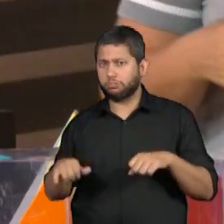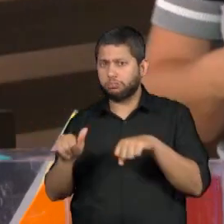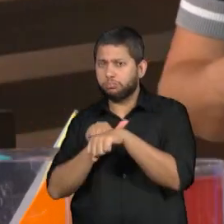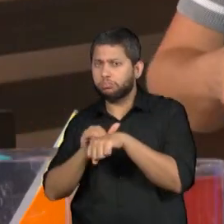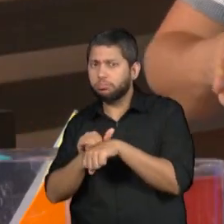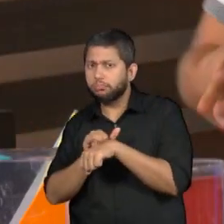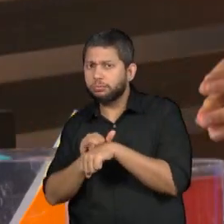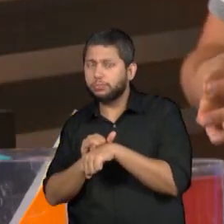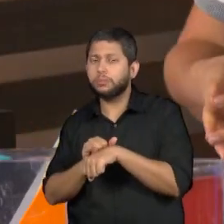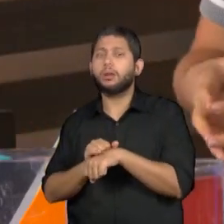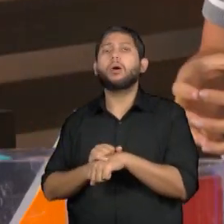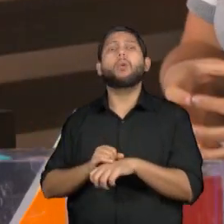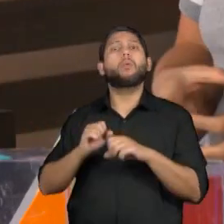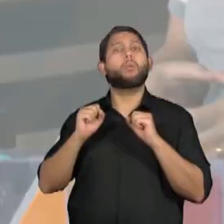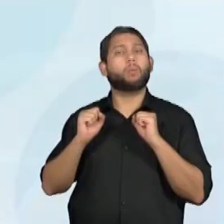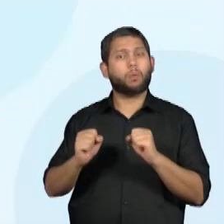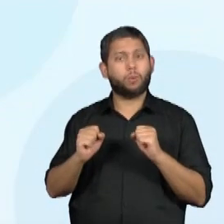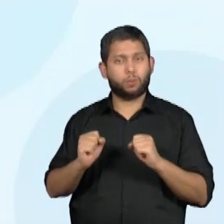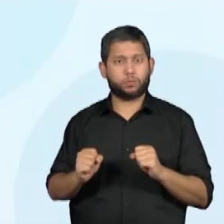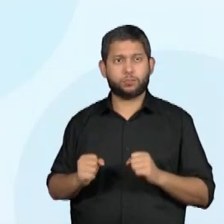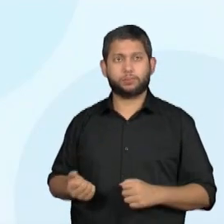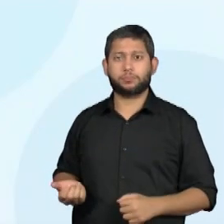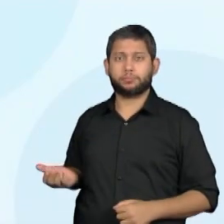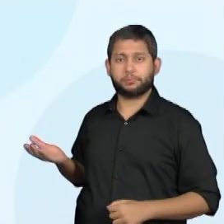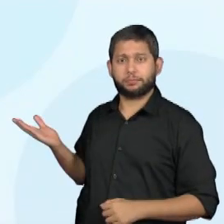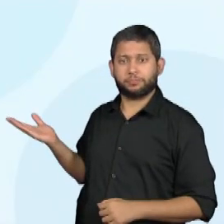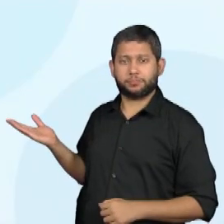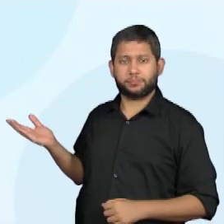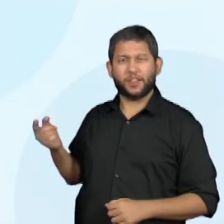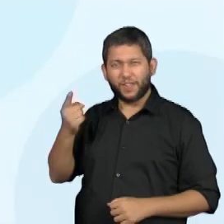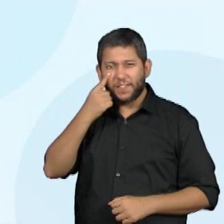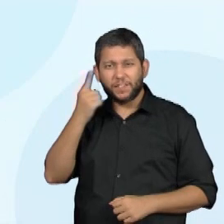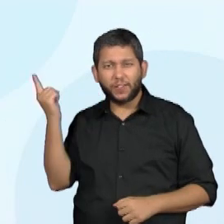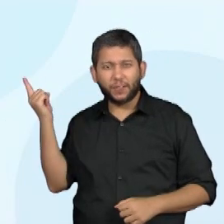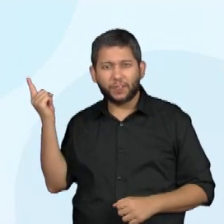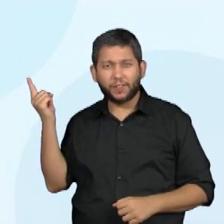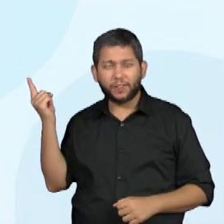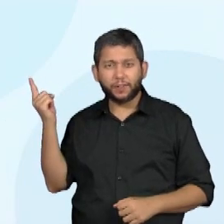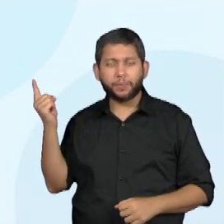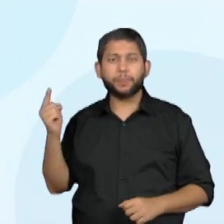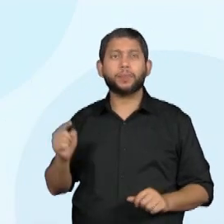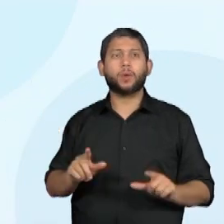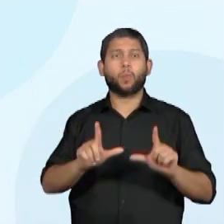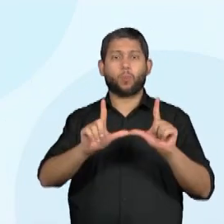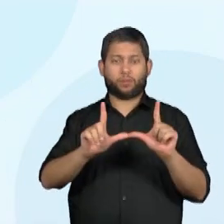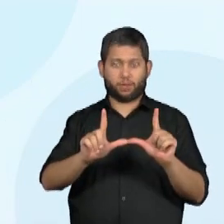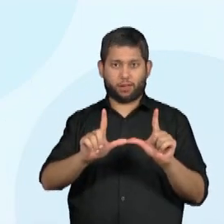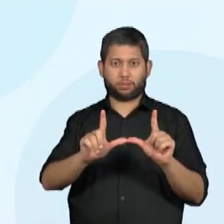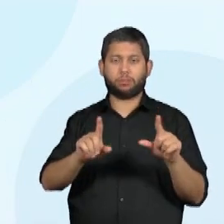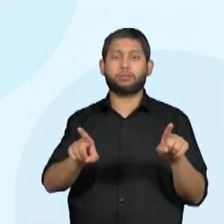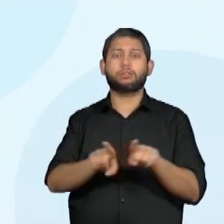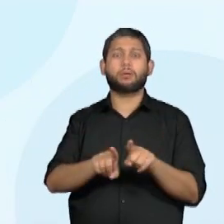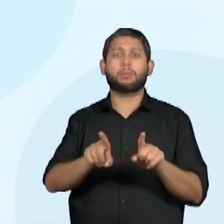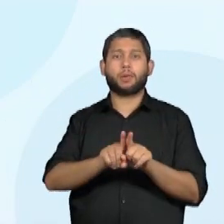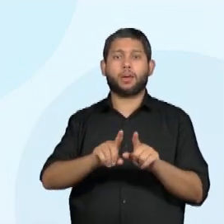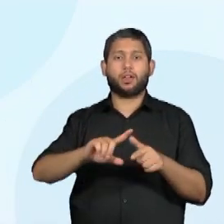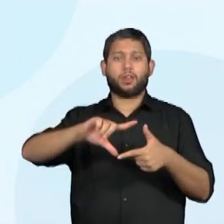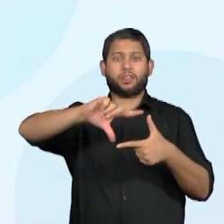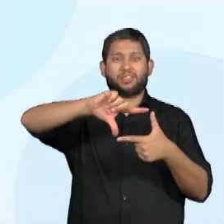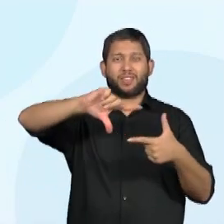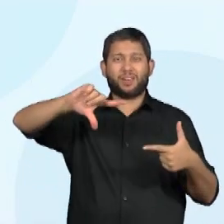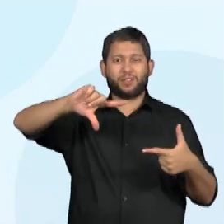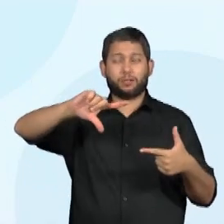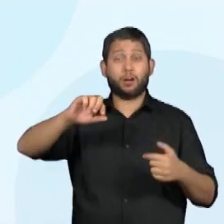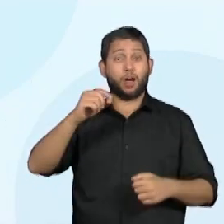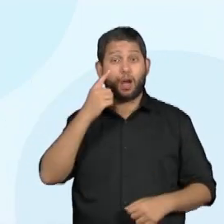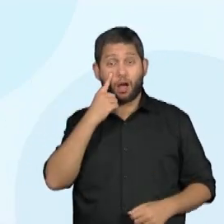a partir da posição dos lados. Vocês estão vendo que o quadrado e o retângulo, eles têm